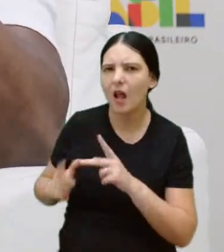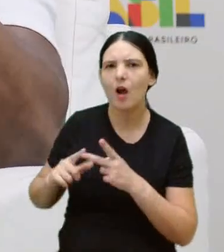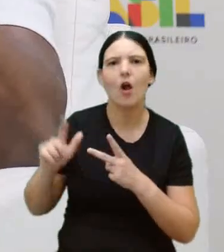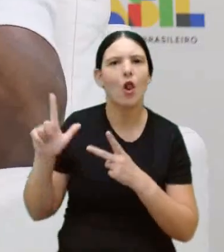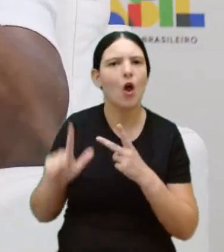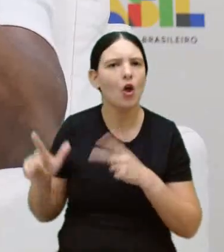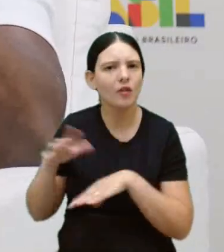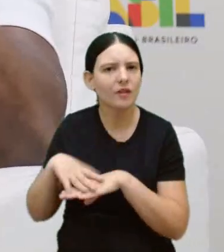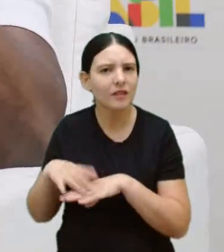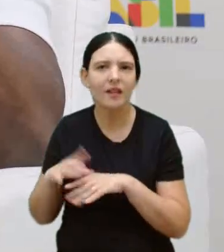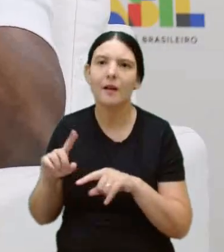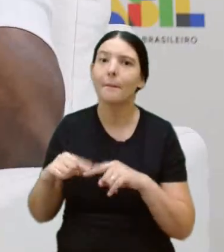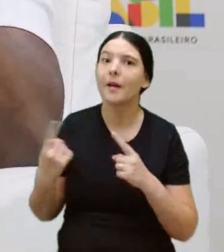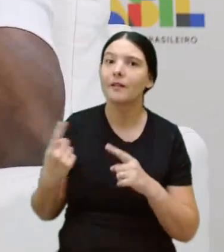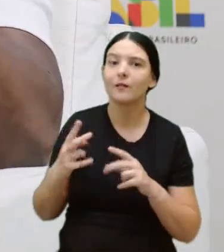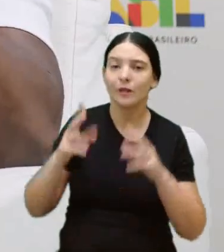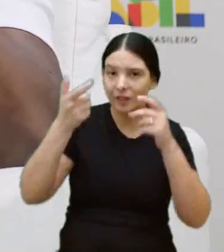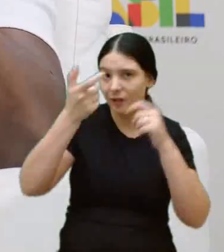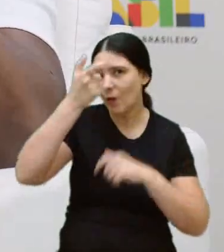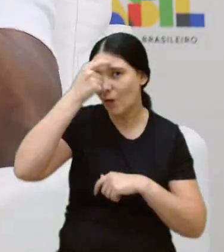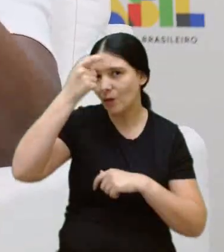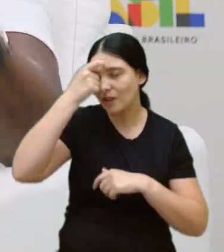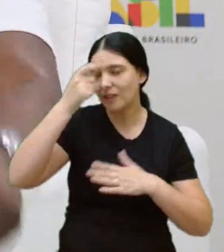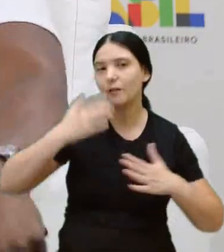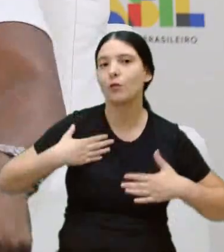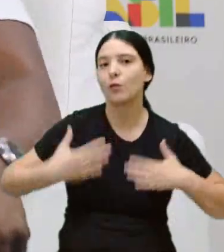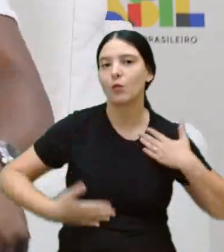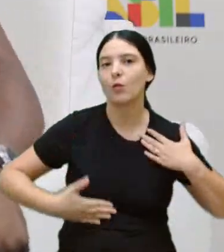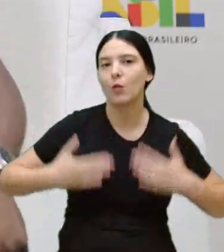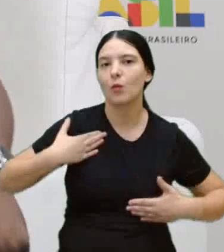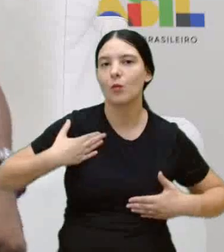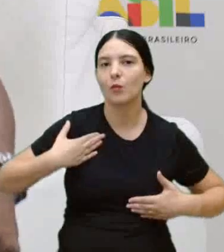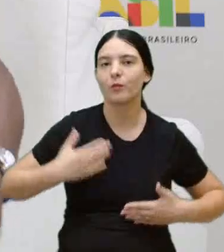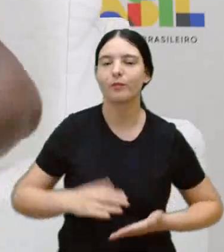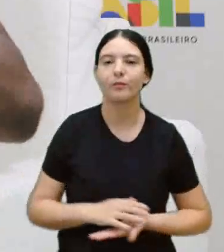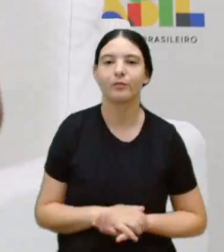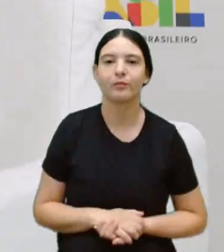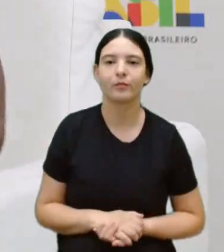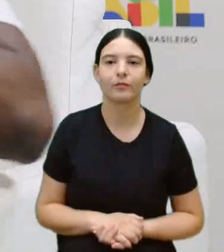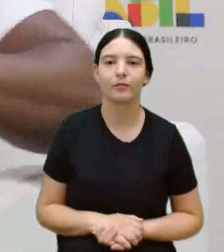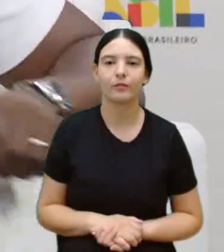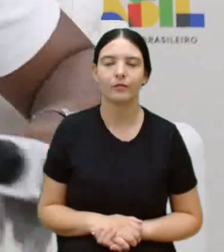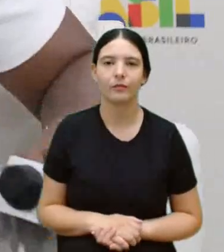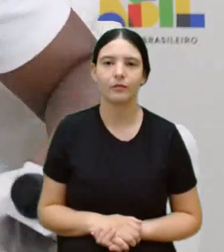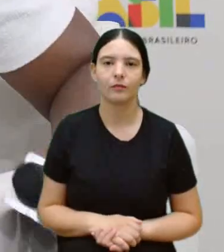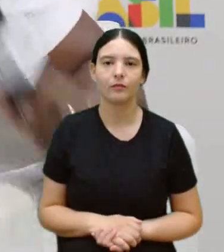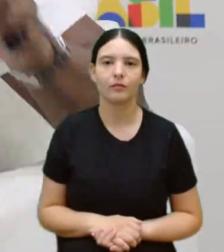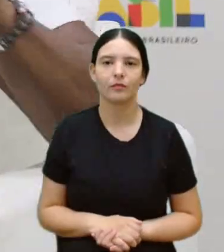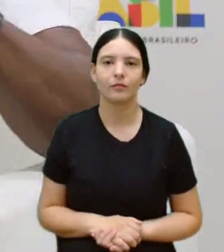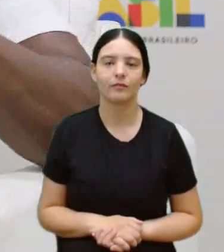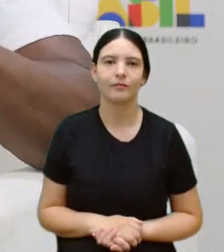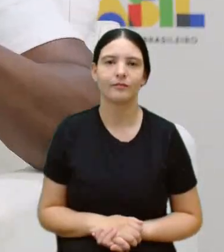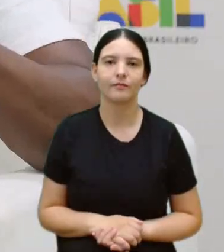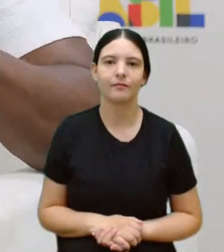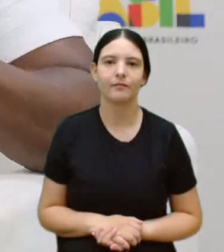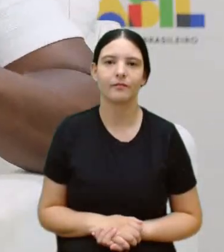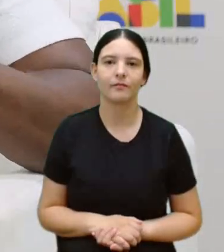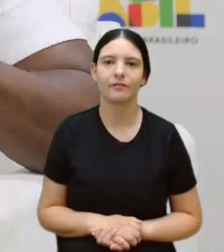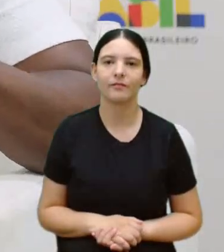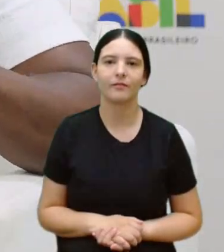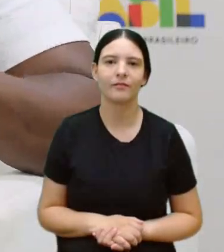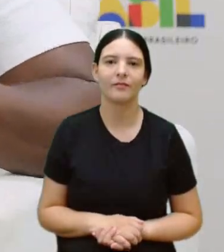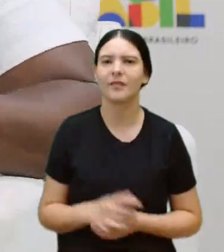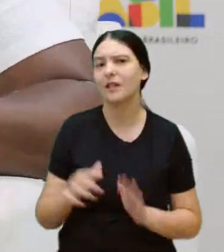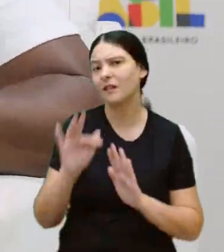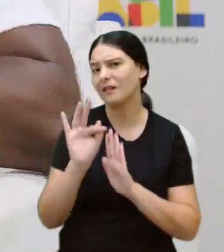pela consciência do corpo. Ele olha em volta, pega a taça com água e a aproxima da boca. Única barreira. Antecipei o texto, tá? Que vai